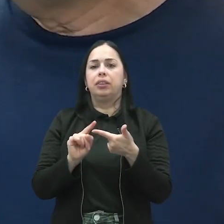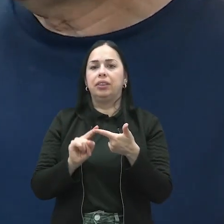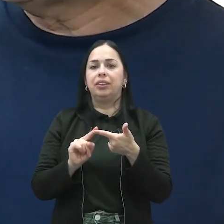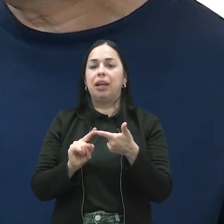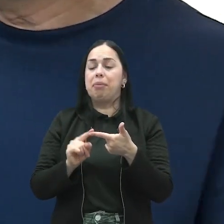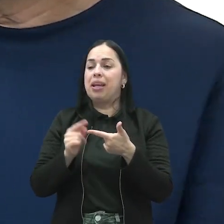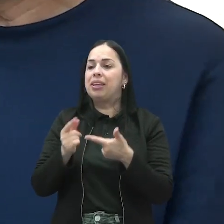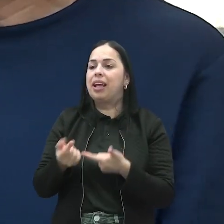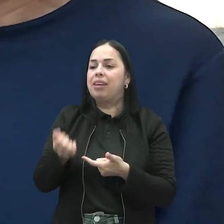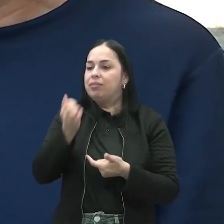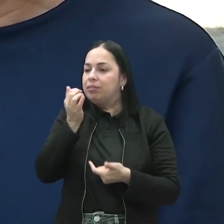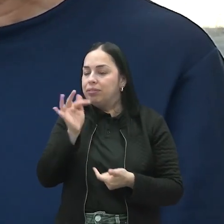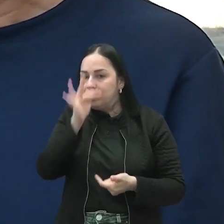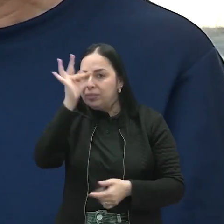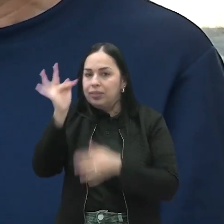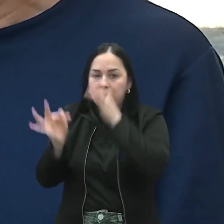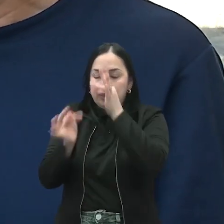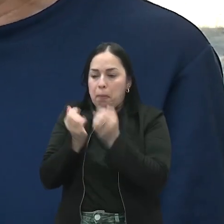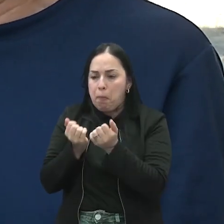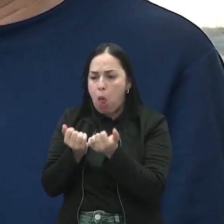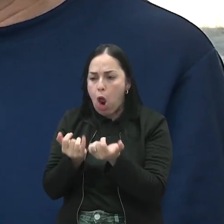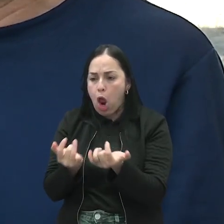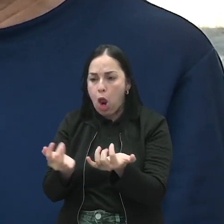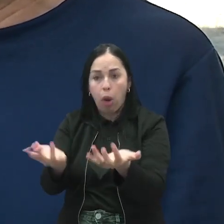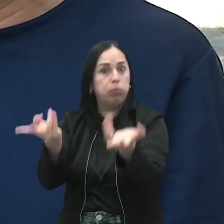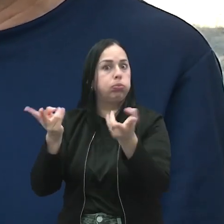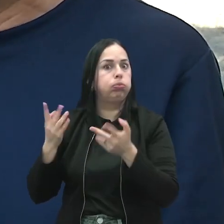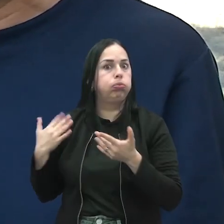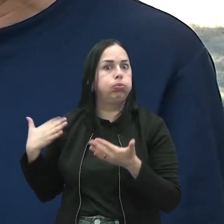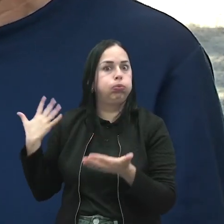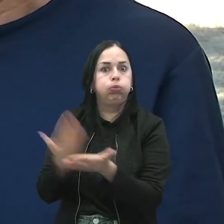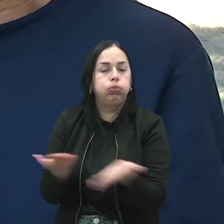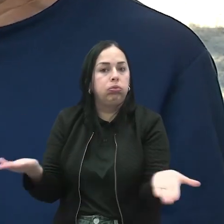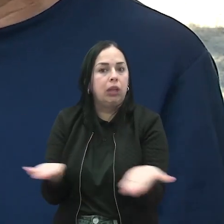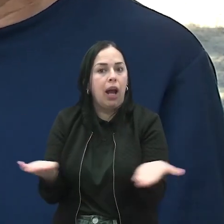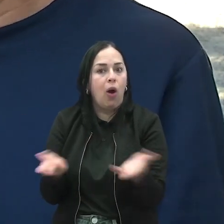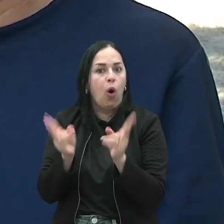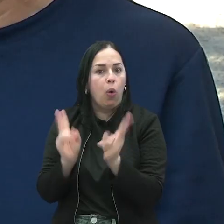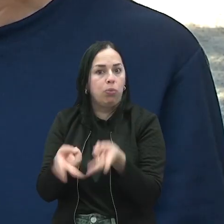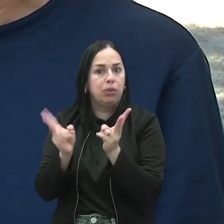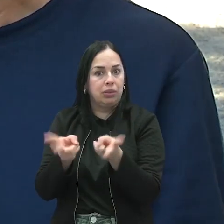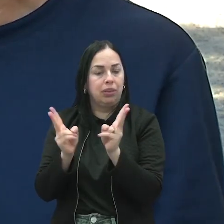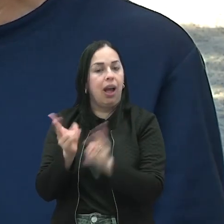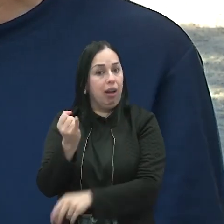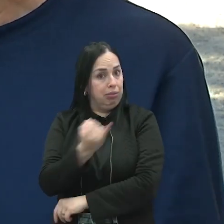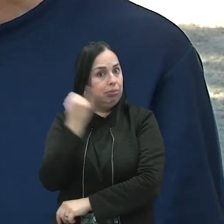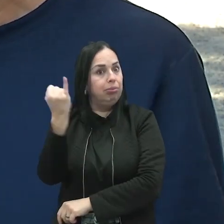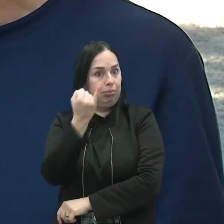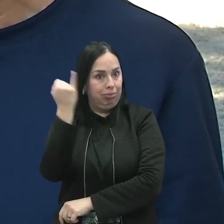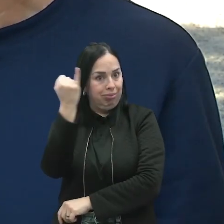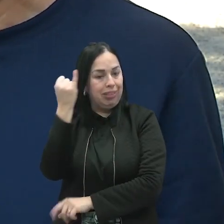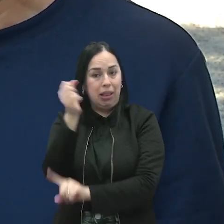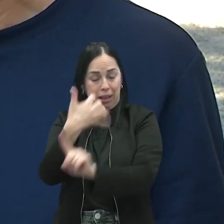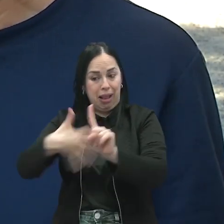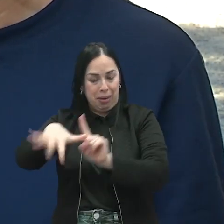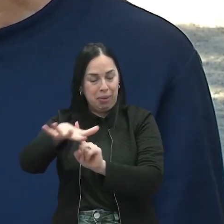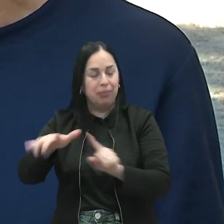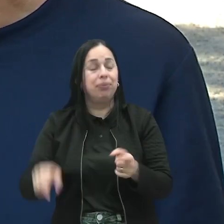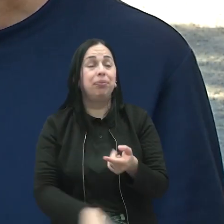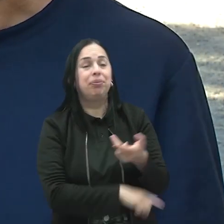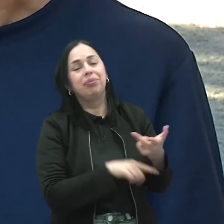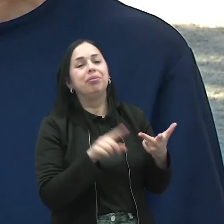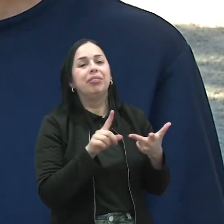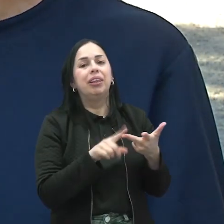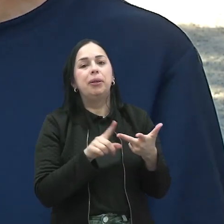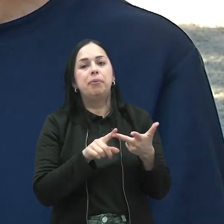Nós temos a questão paisagística, né, porque ela se mantém preservada como uma área muito importante dessa parte